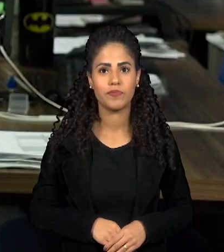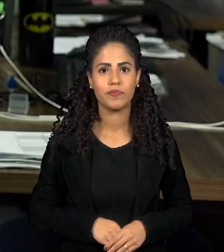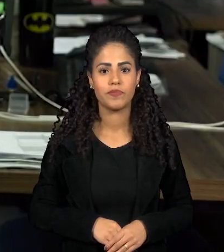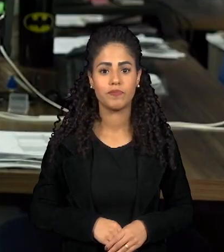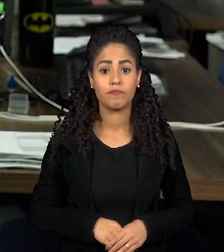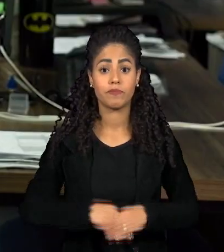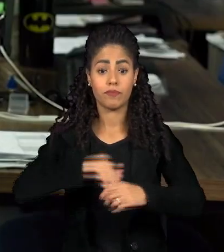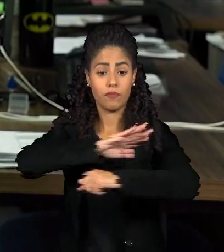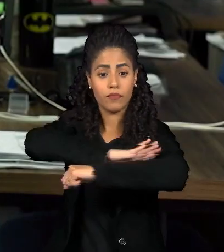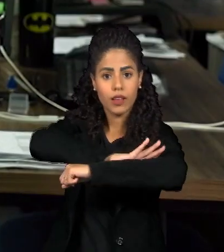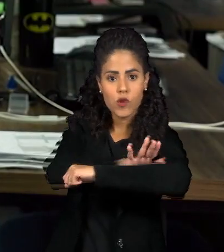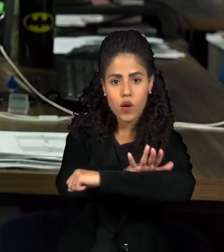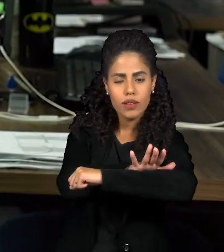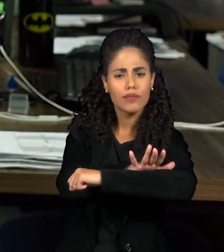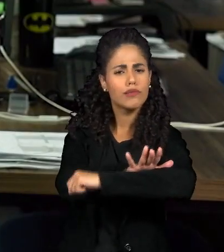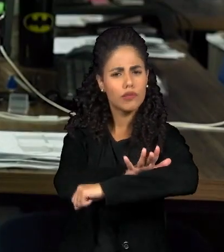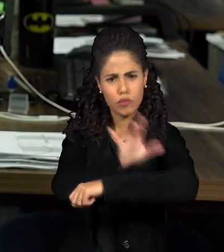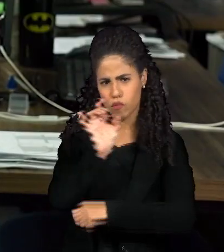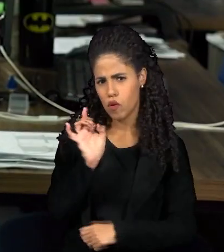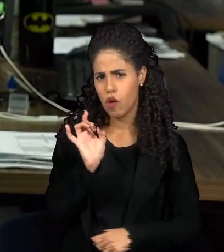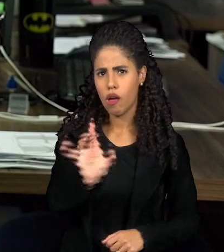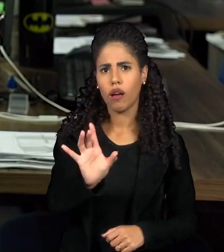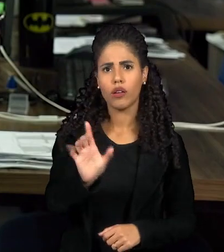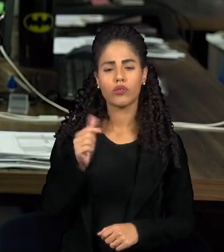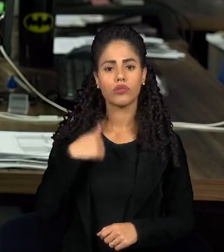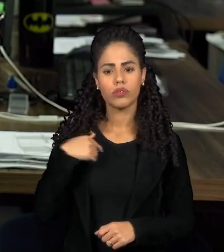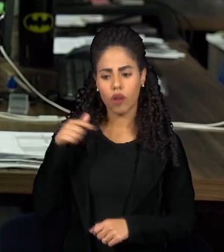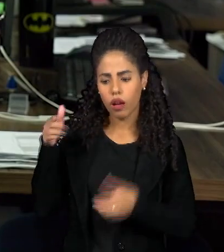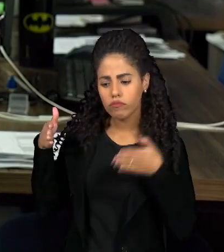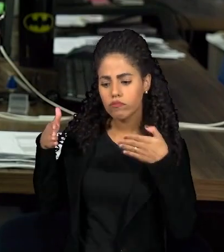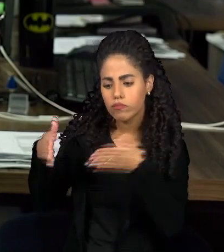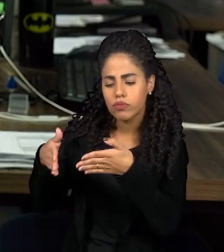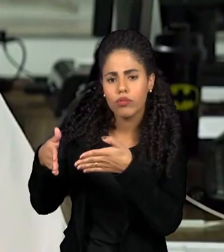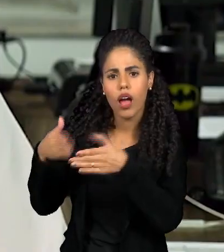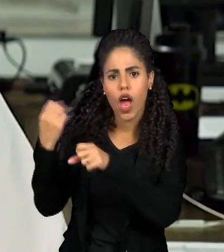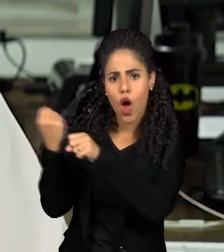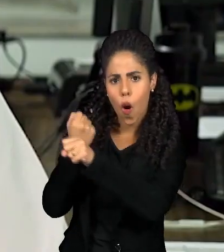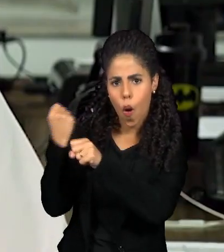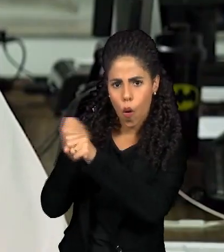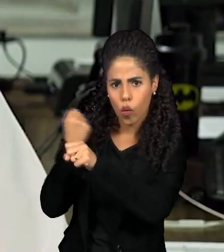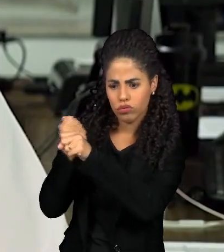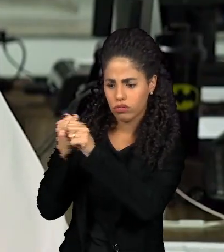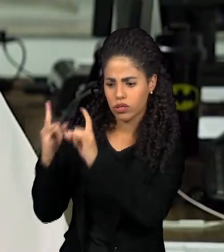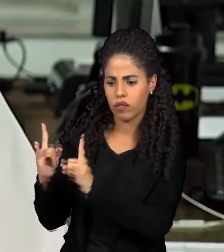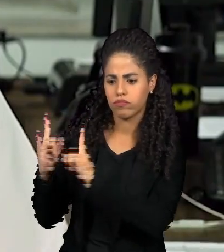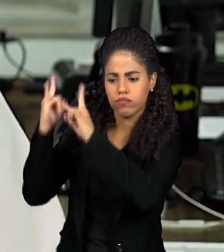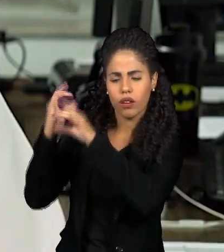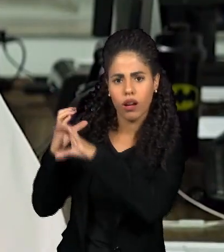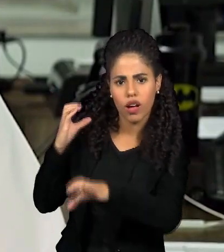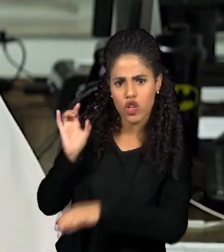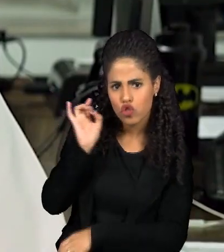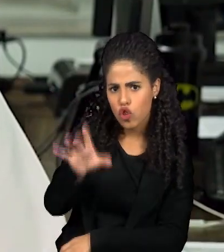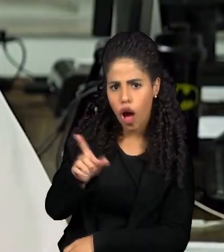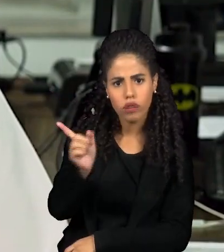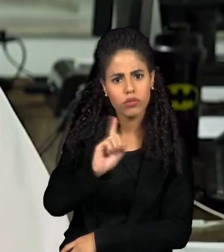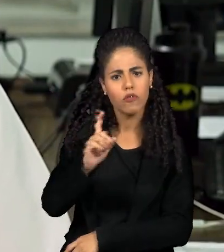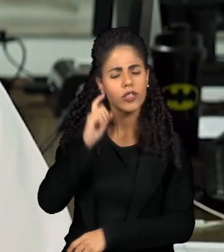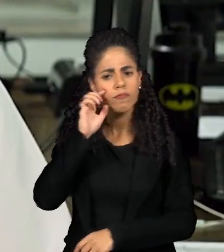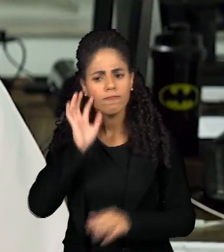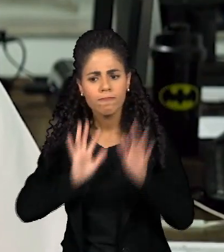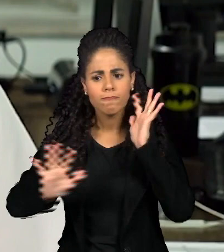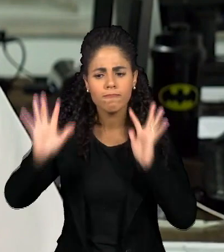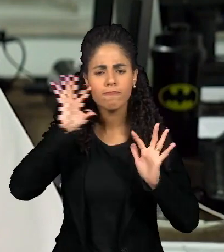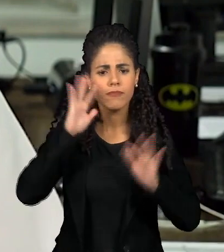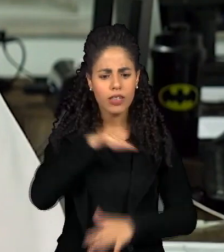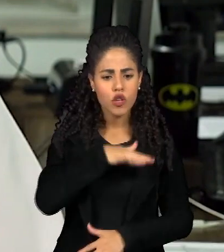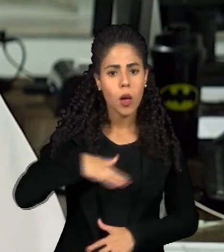O racismo, ele não afeta só o setor da construção civil. Quando você imagina que uma área abre mão